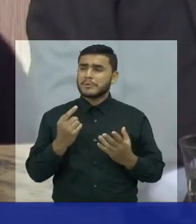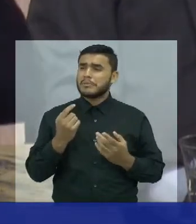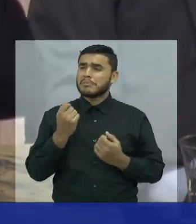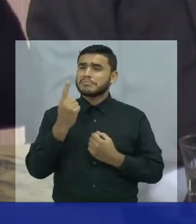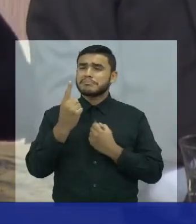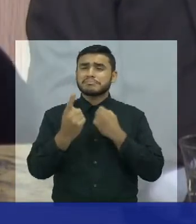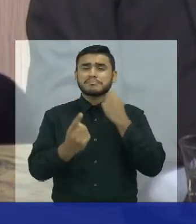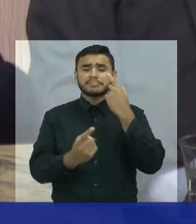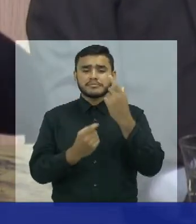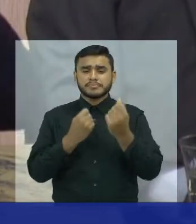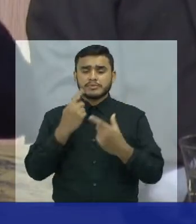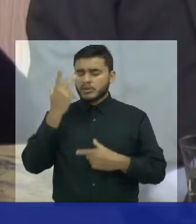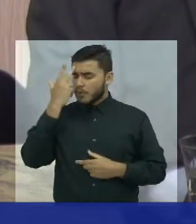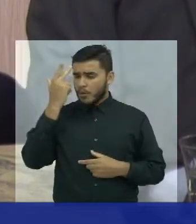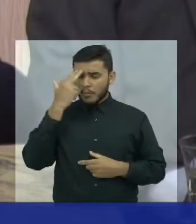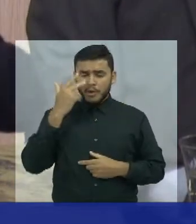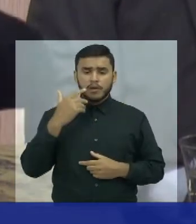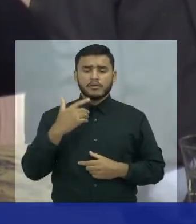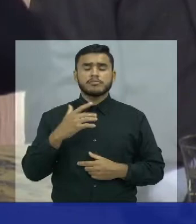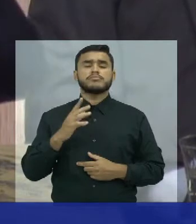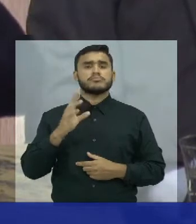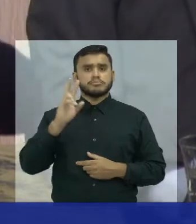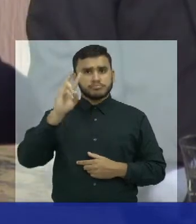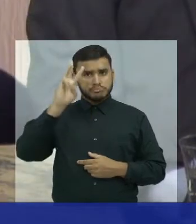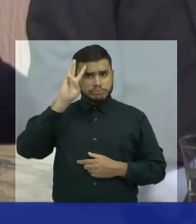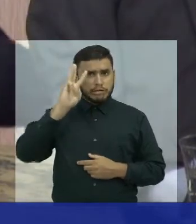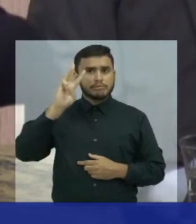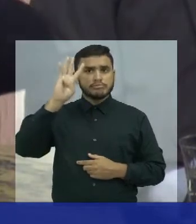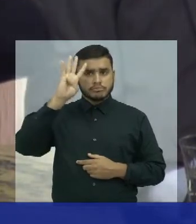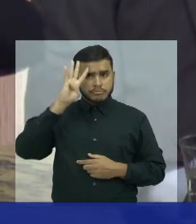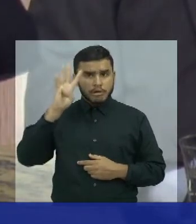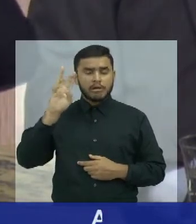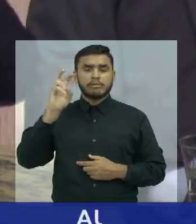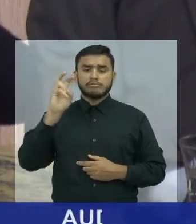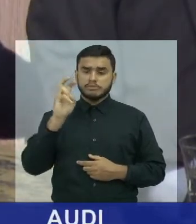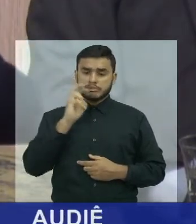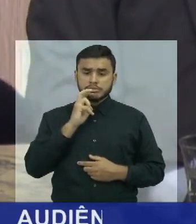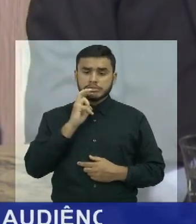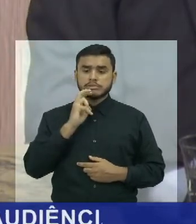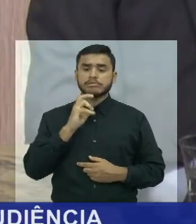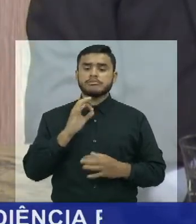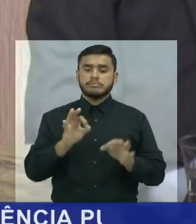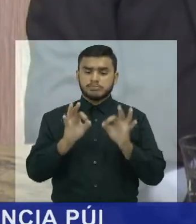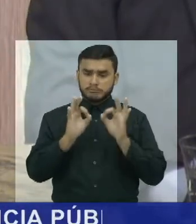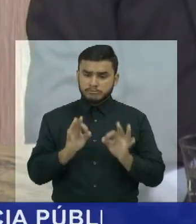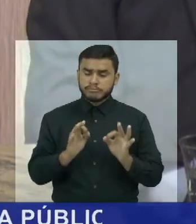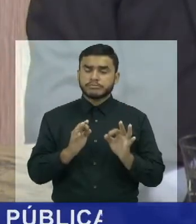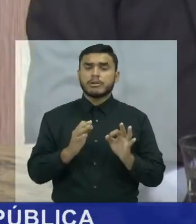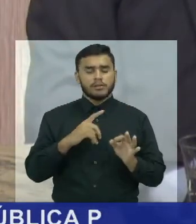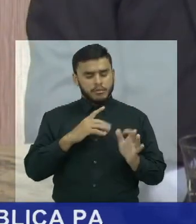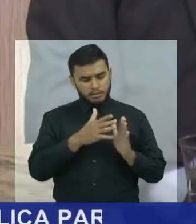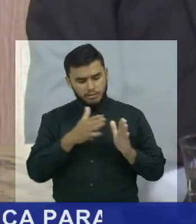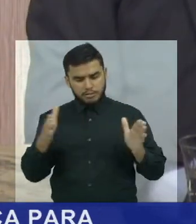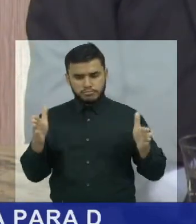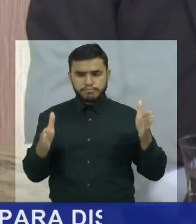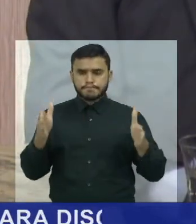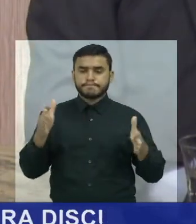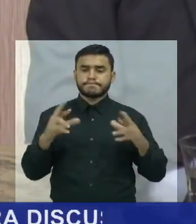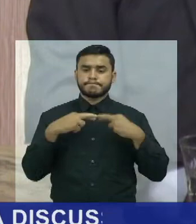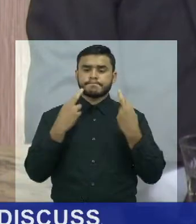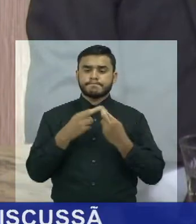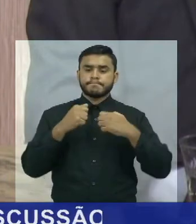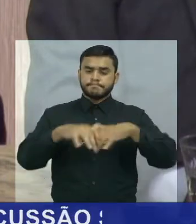tramitação normal, ordinária, com prazo para debate, com prazo aberto para que a população que tem interesse nessa